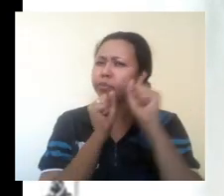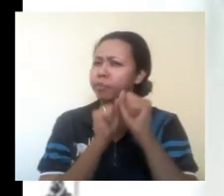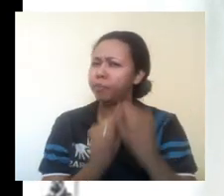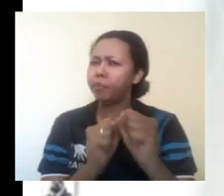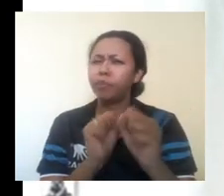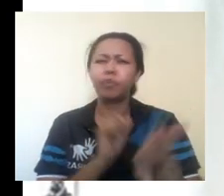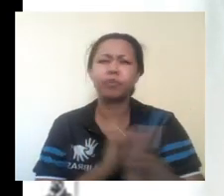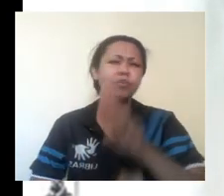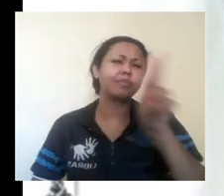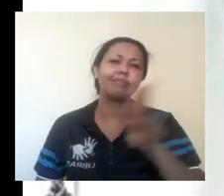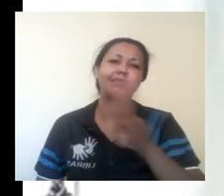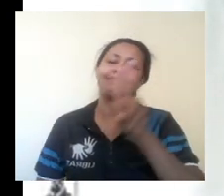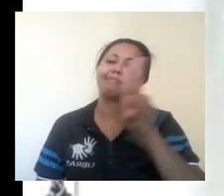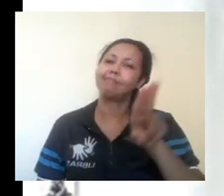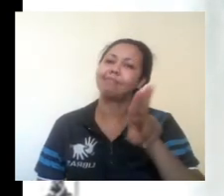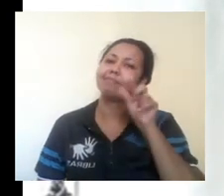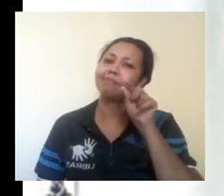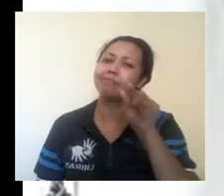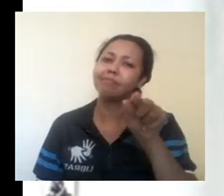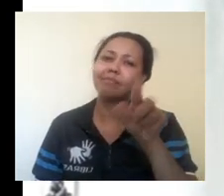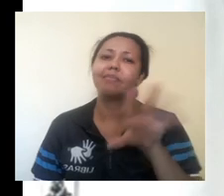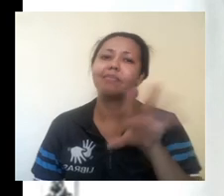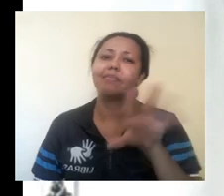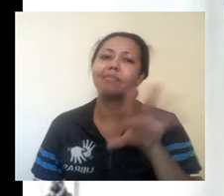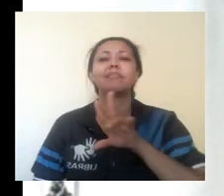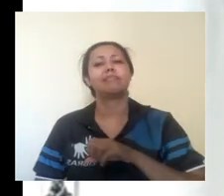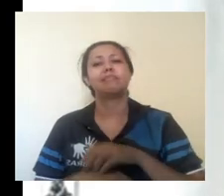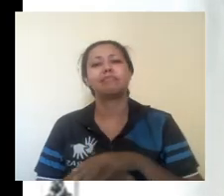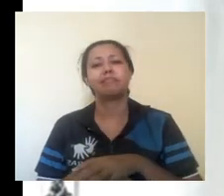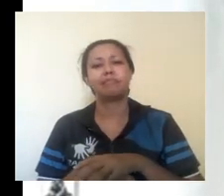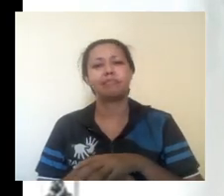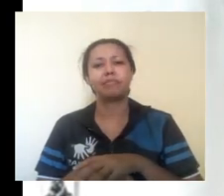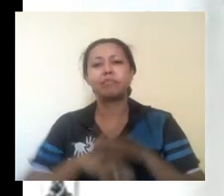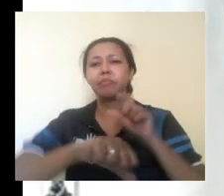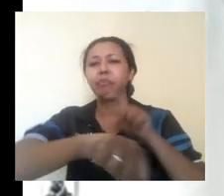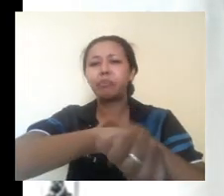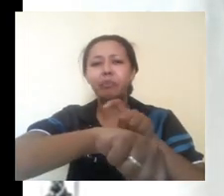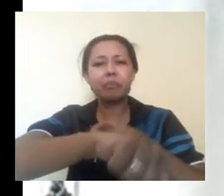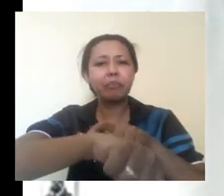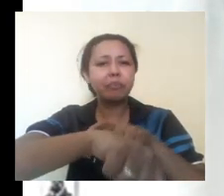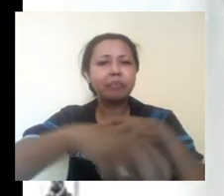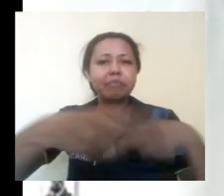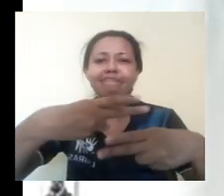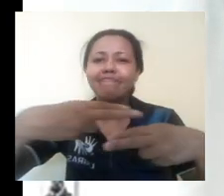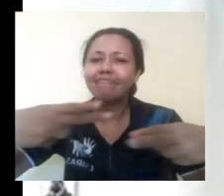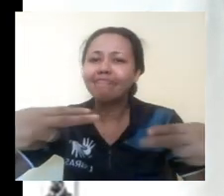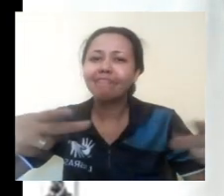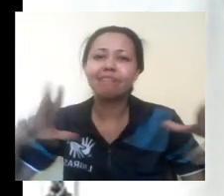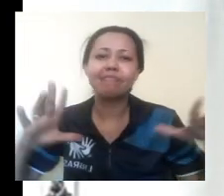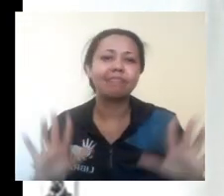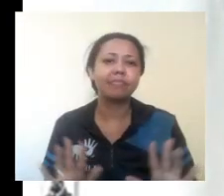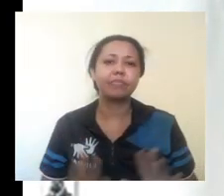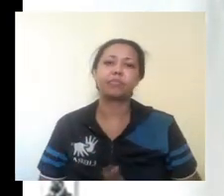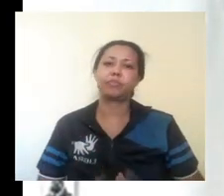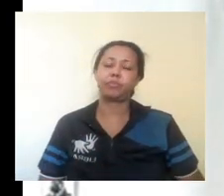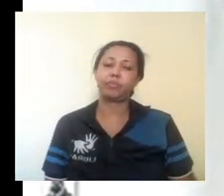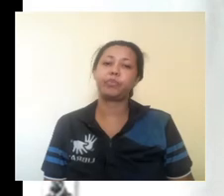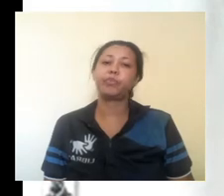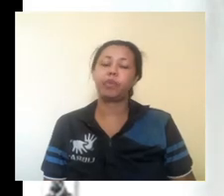torna úteis para o reino de Deus. Primeiro, Efésios, quando fala sobre que na nossa boca não deve sair